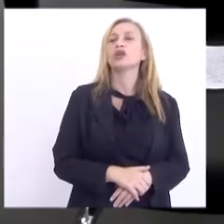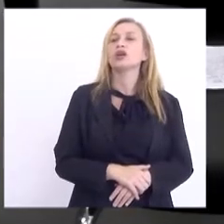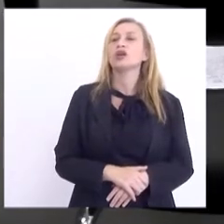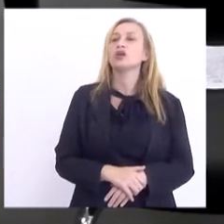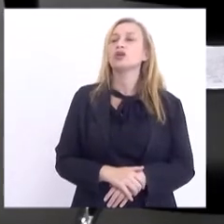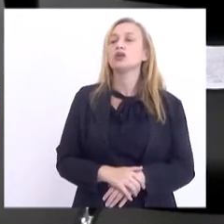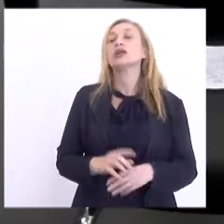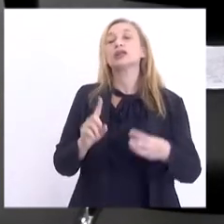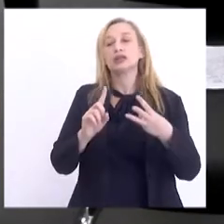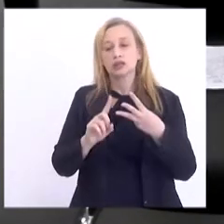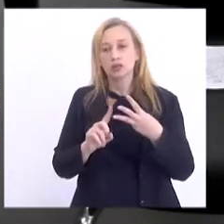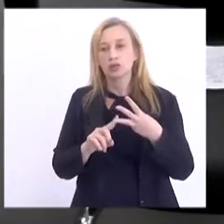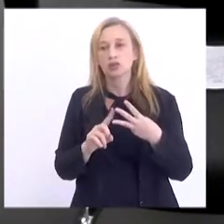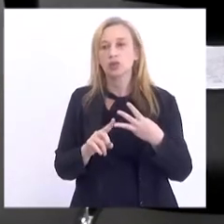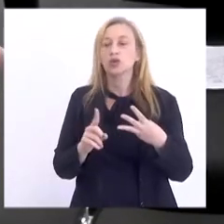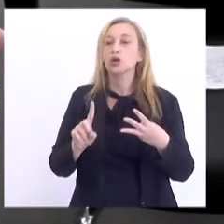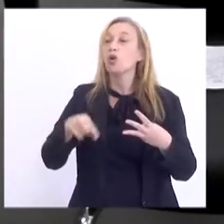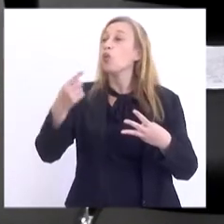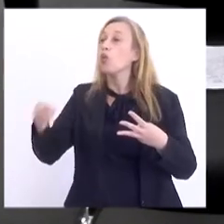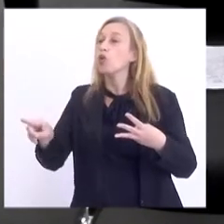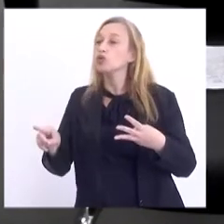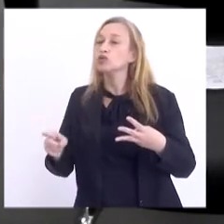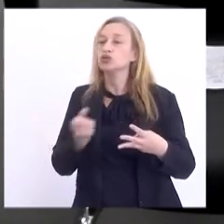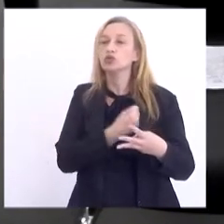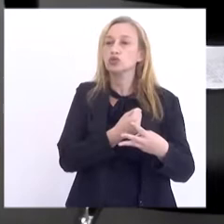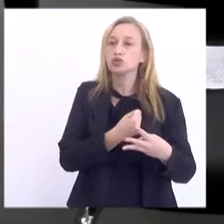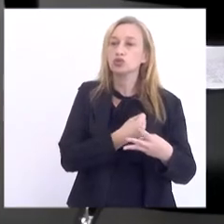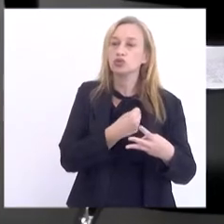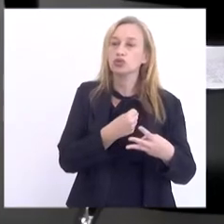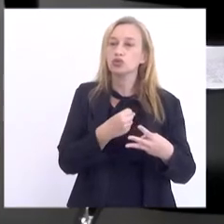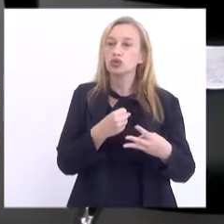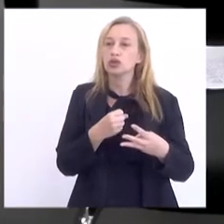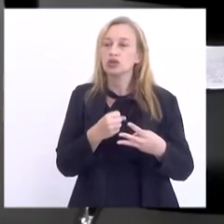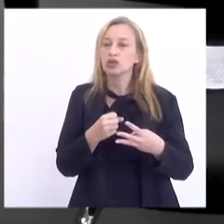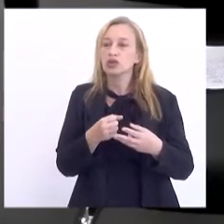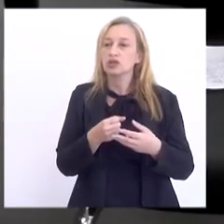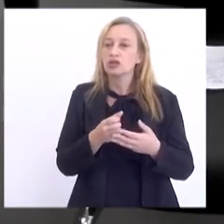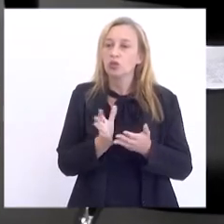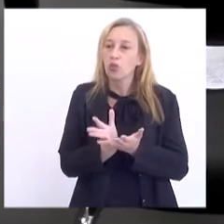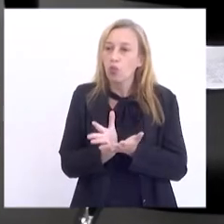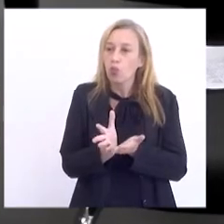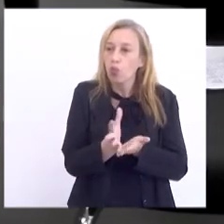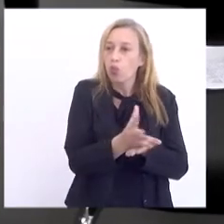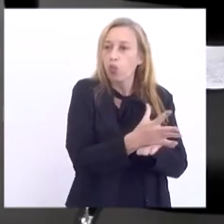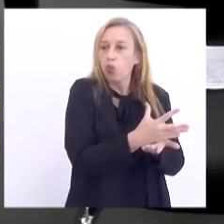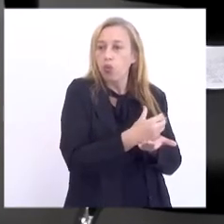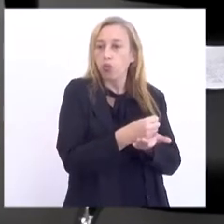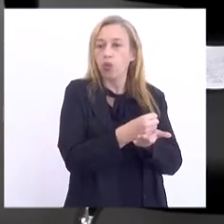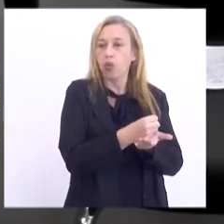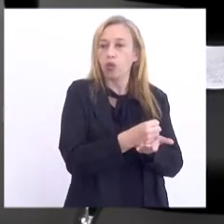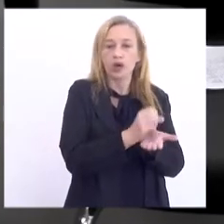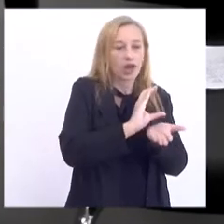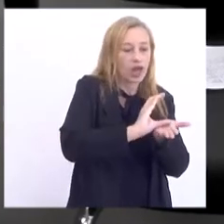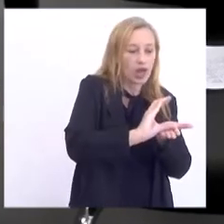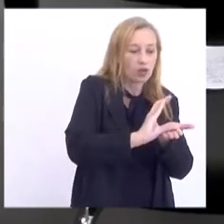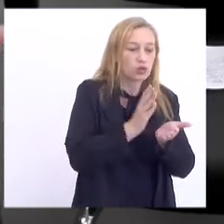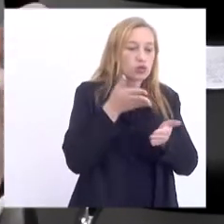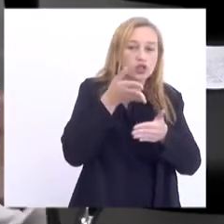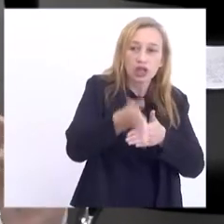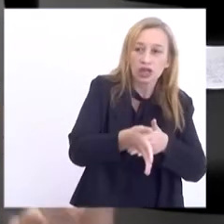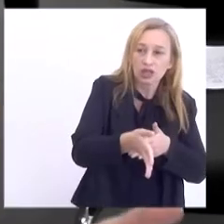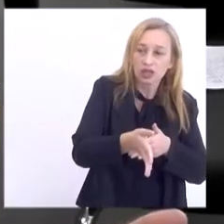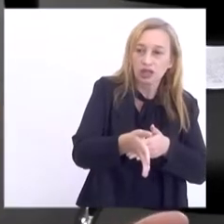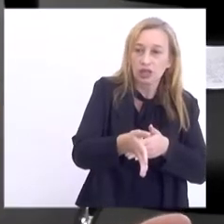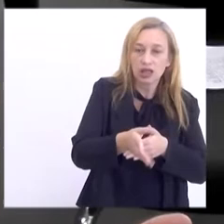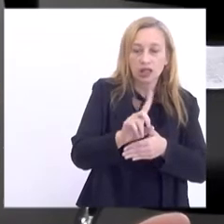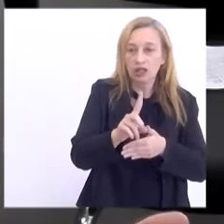e temos ainda um outro número que é excesso de arrecadação que é recurso que entra no exercício e